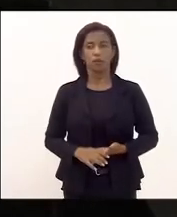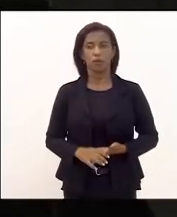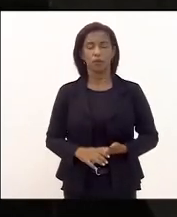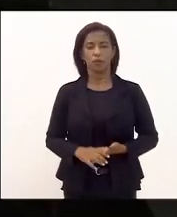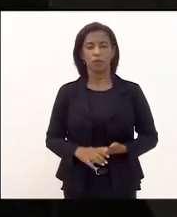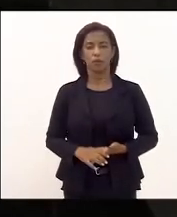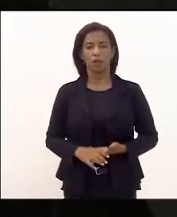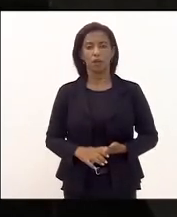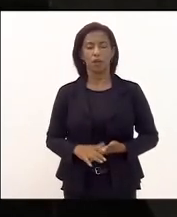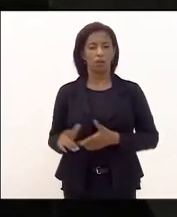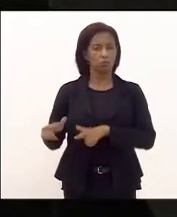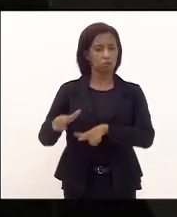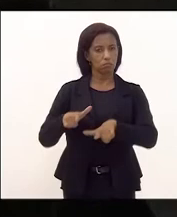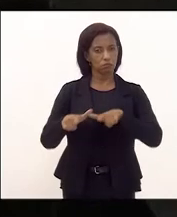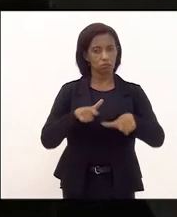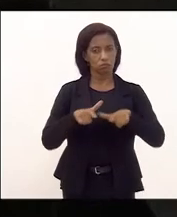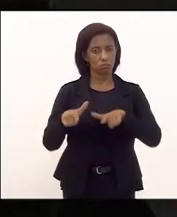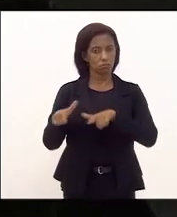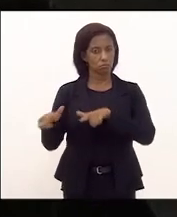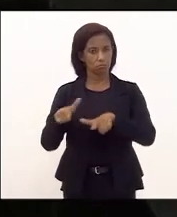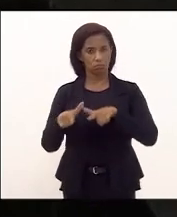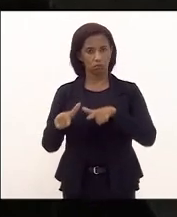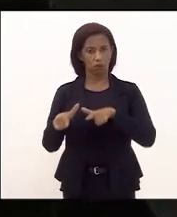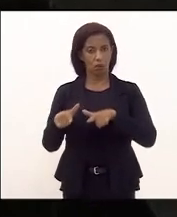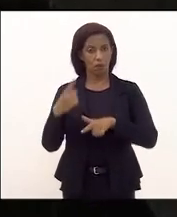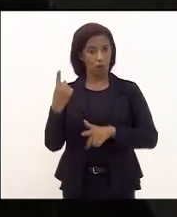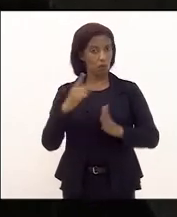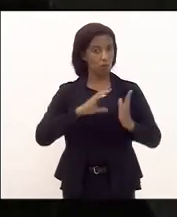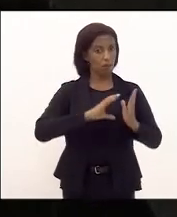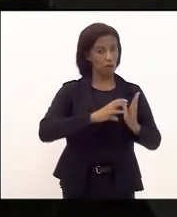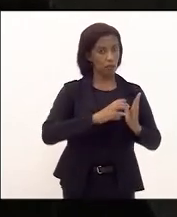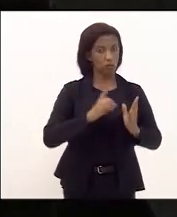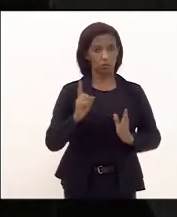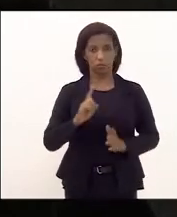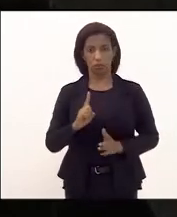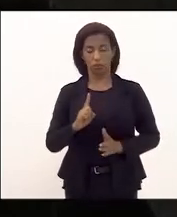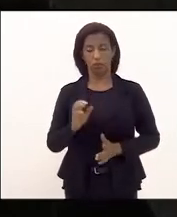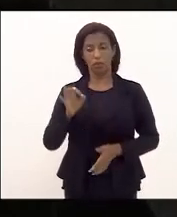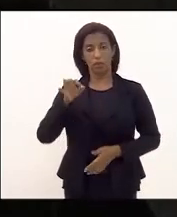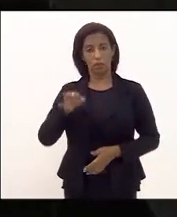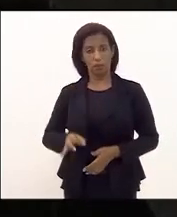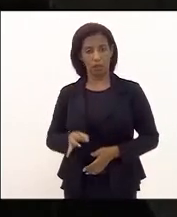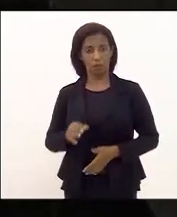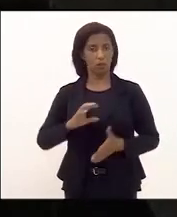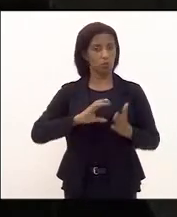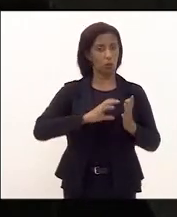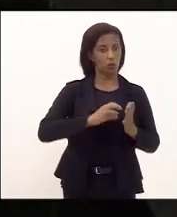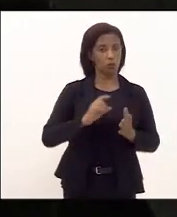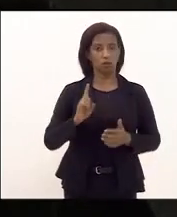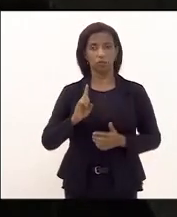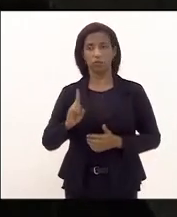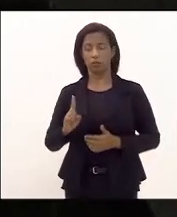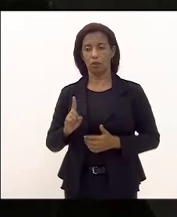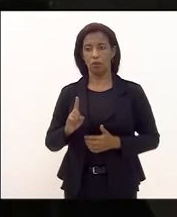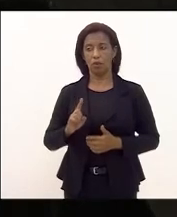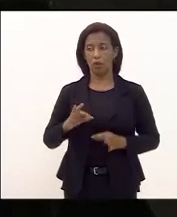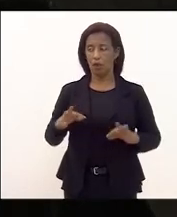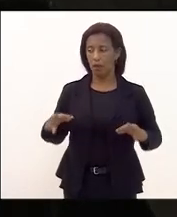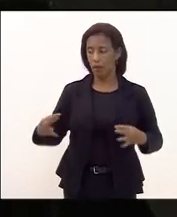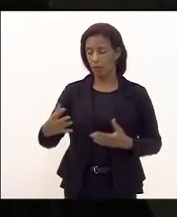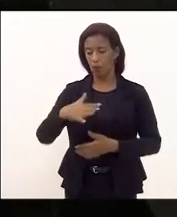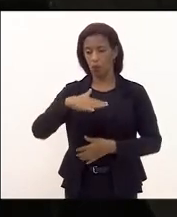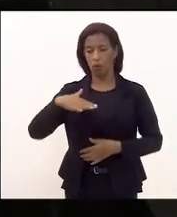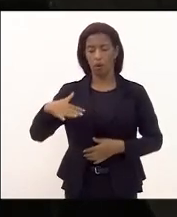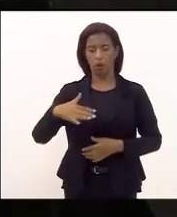essa é uma tarefa, não é uma tarefa para um partido só, certamente não é uma tarefa para um partido só, essa é tarefa para um